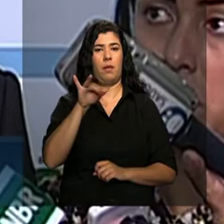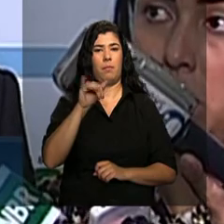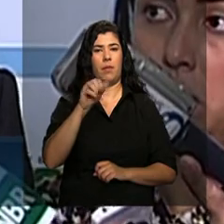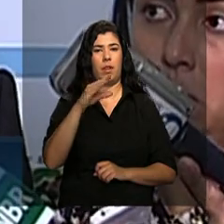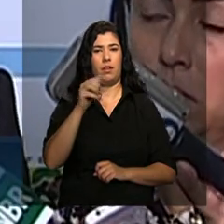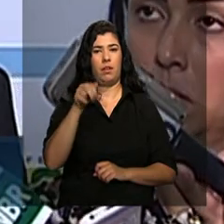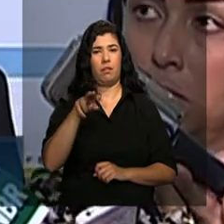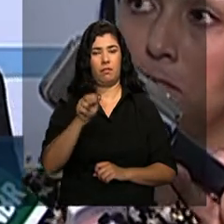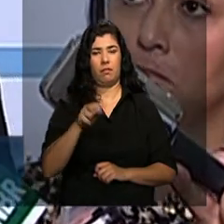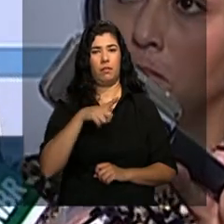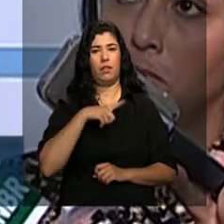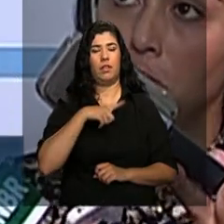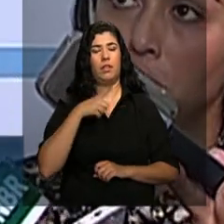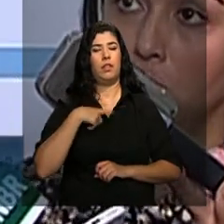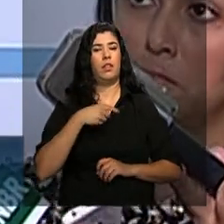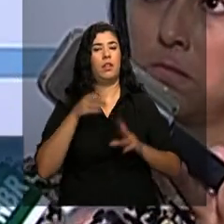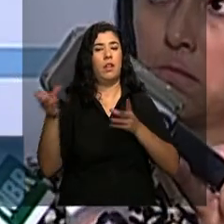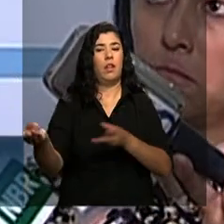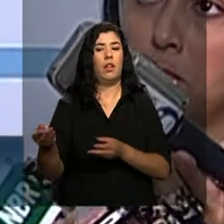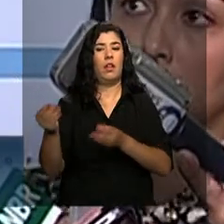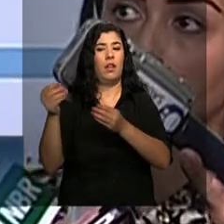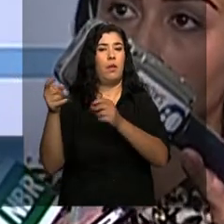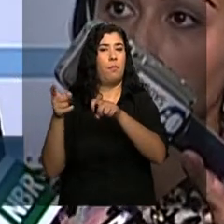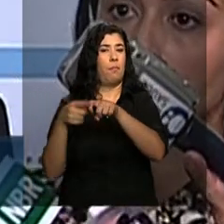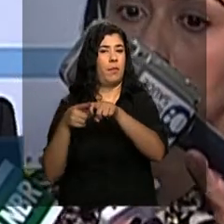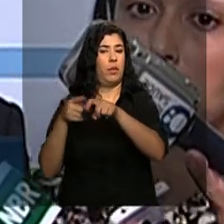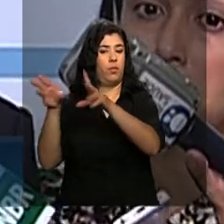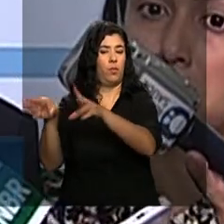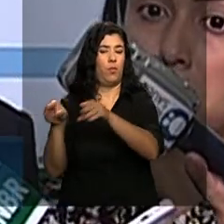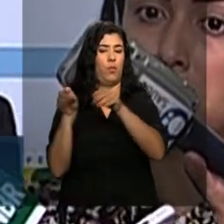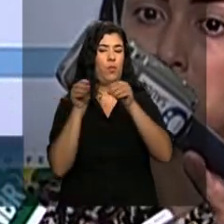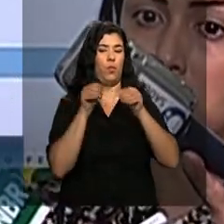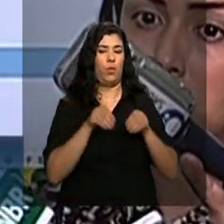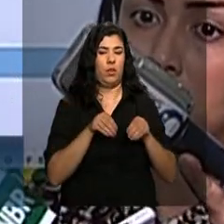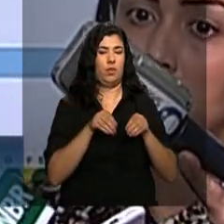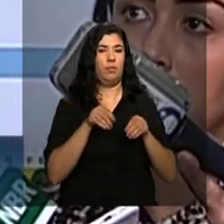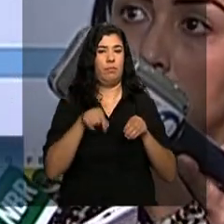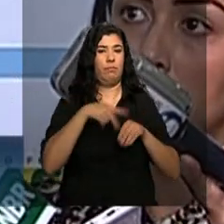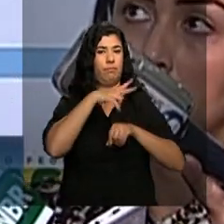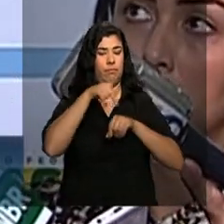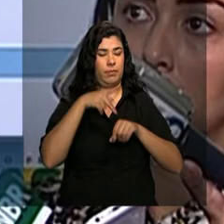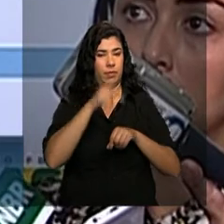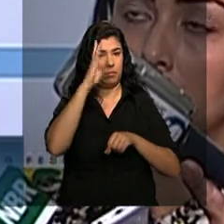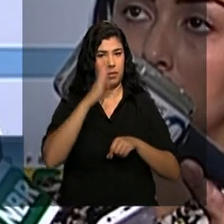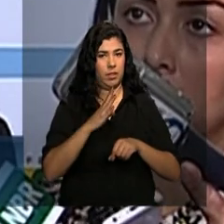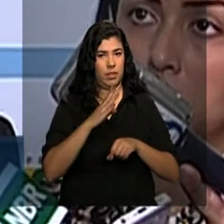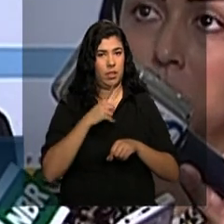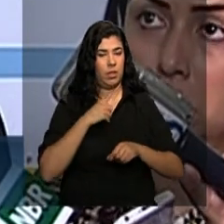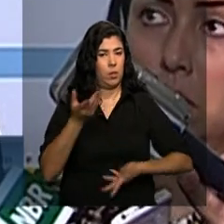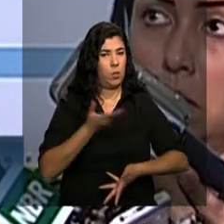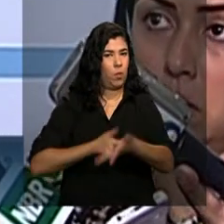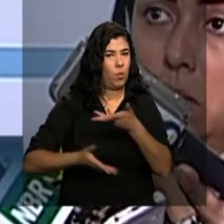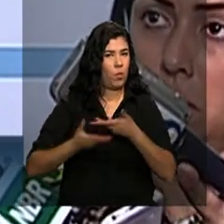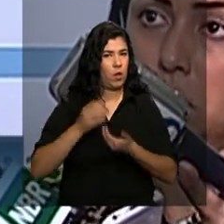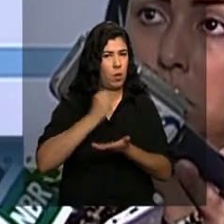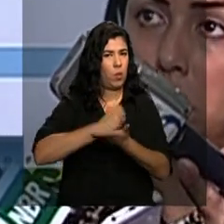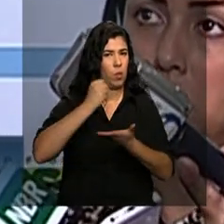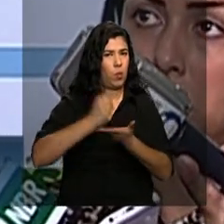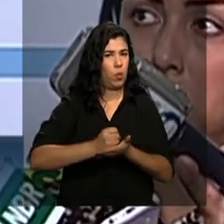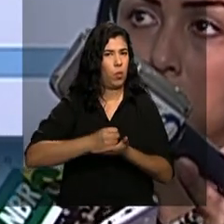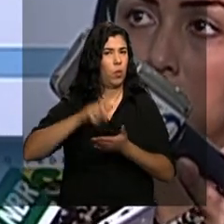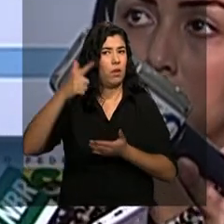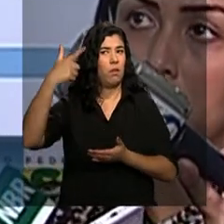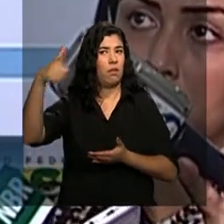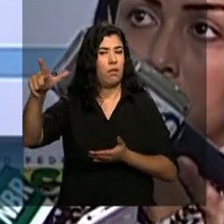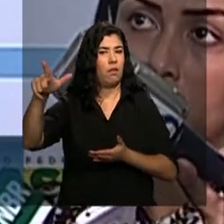trazer profissionais. Aquilo que diz respeito às relações entre o médico e o seu governo, o contrato que